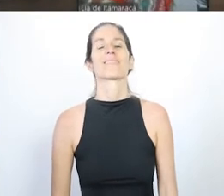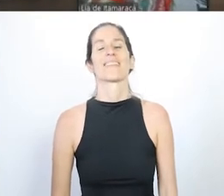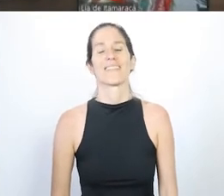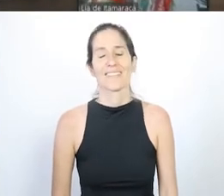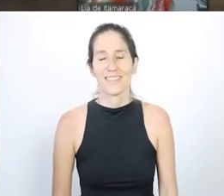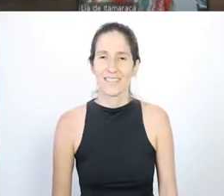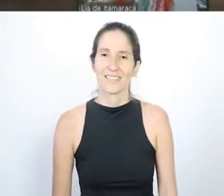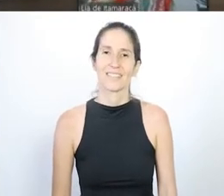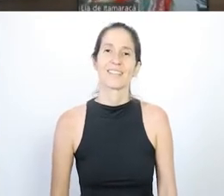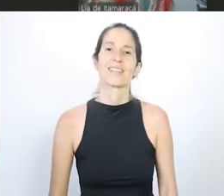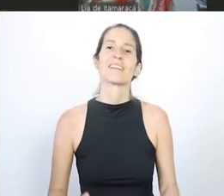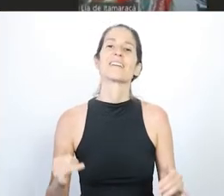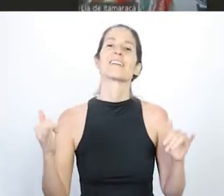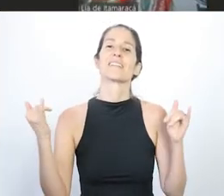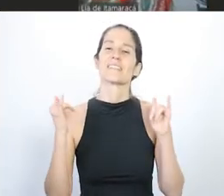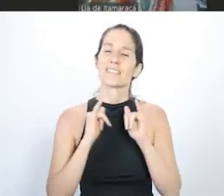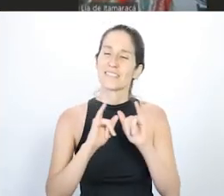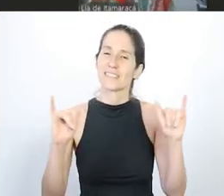Diga